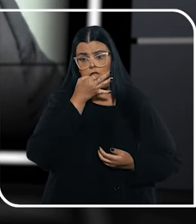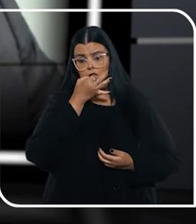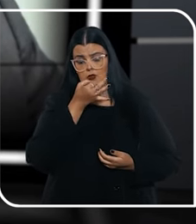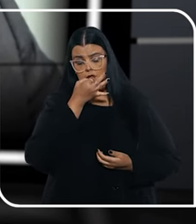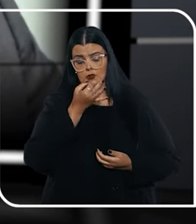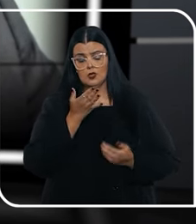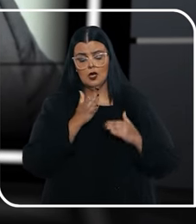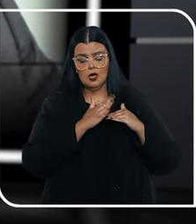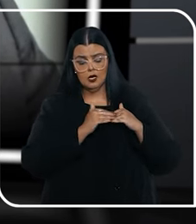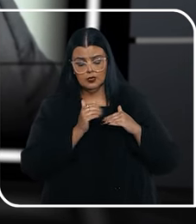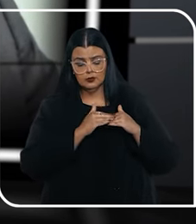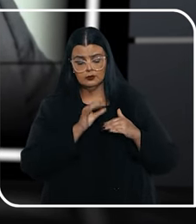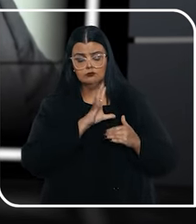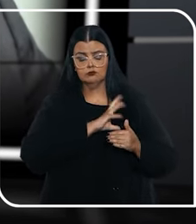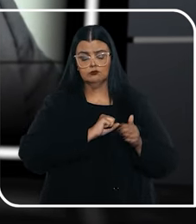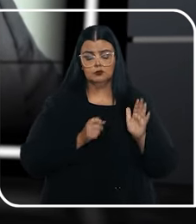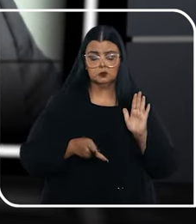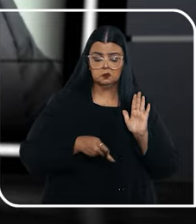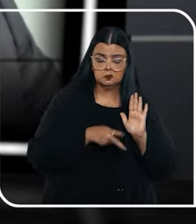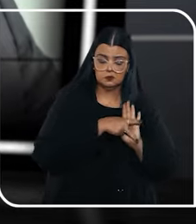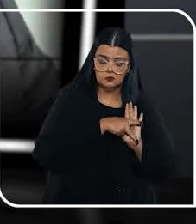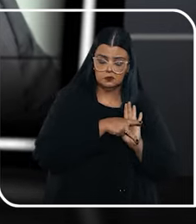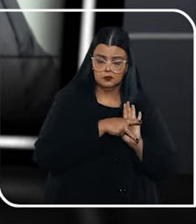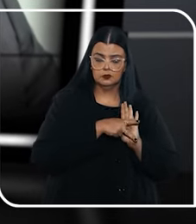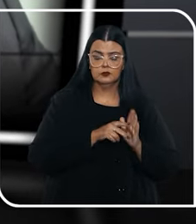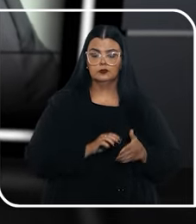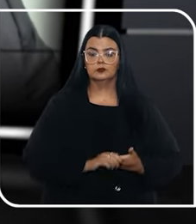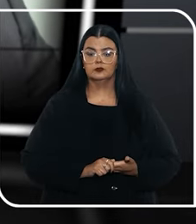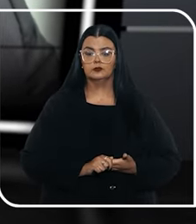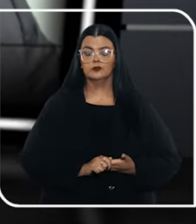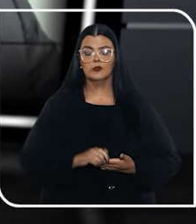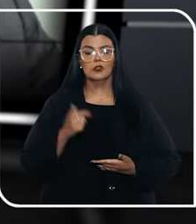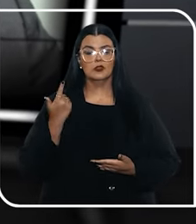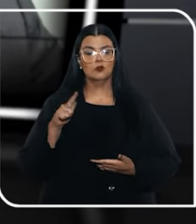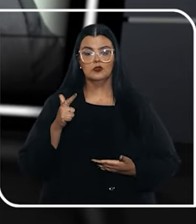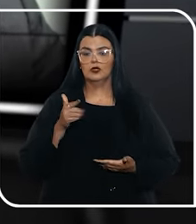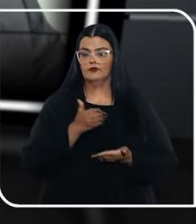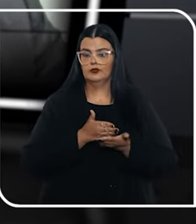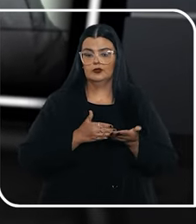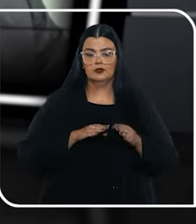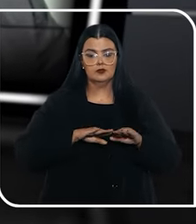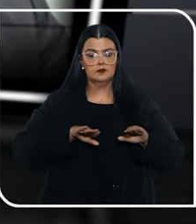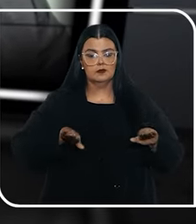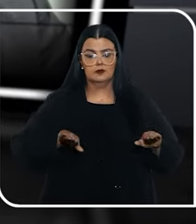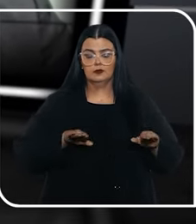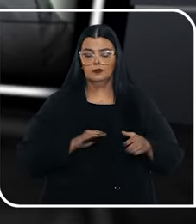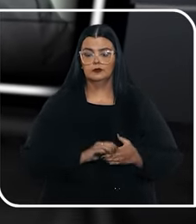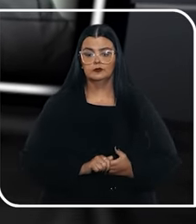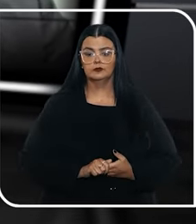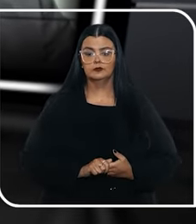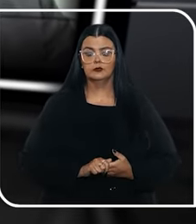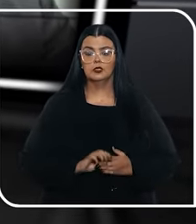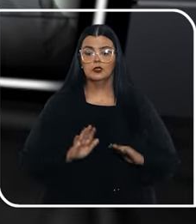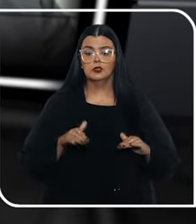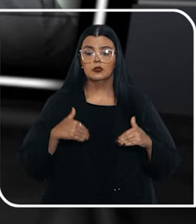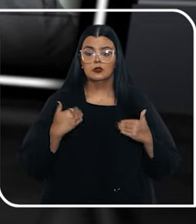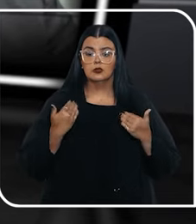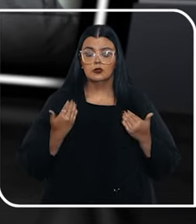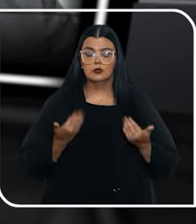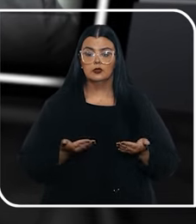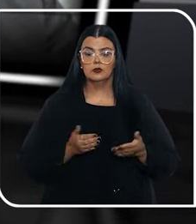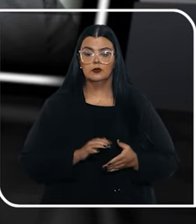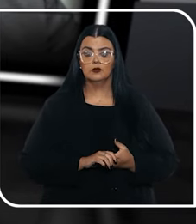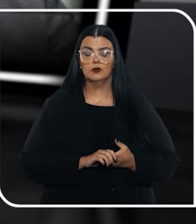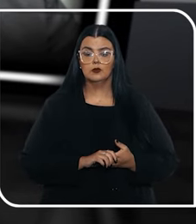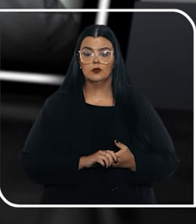o argumento de que, além do afeto, ele era coproprietário, já que não houve partilha, né? Então que,